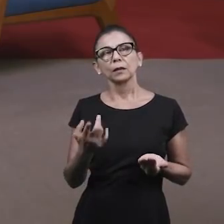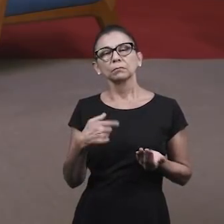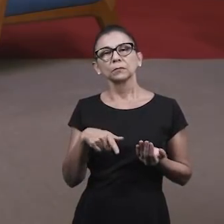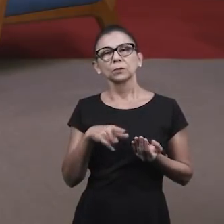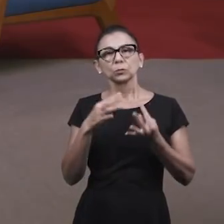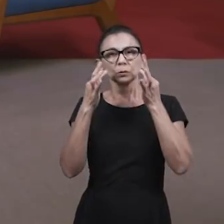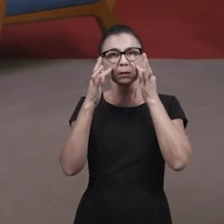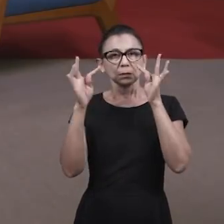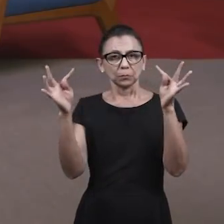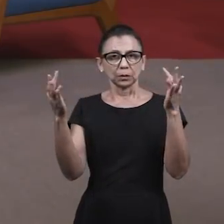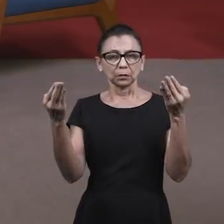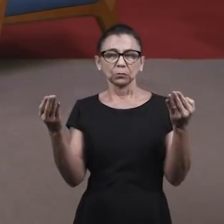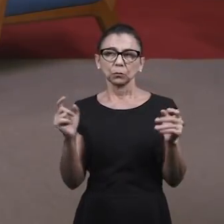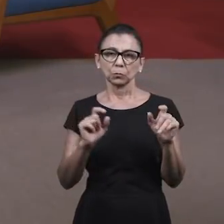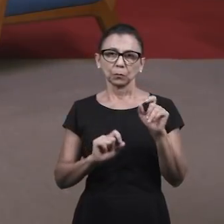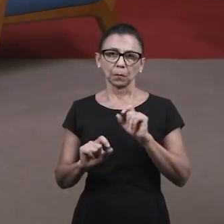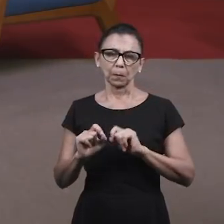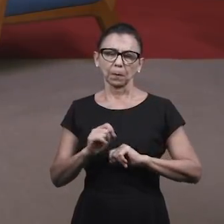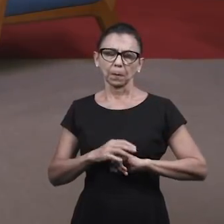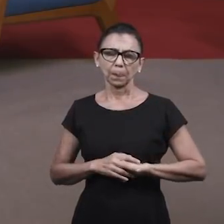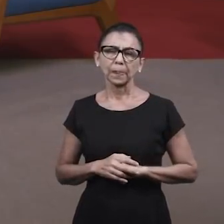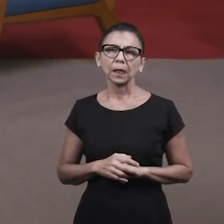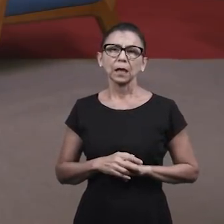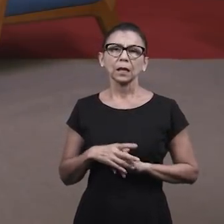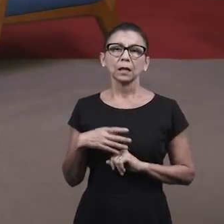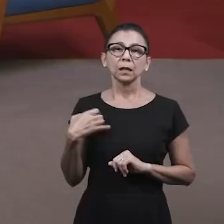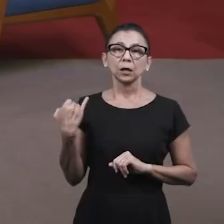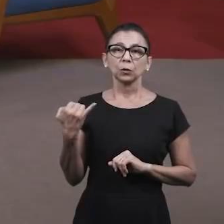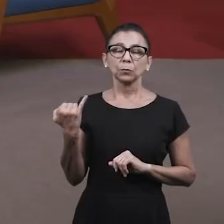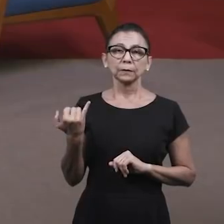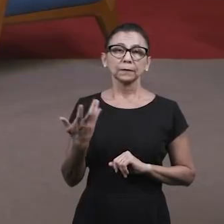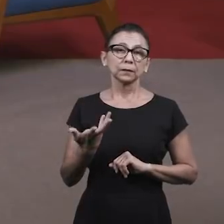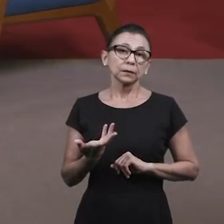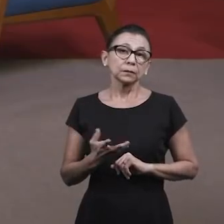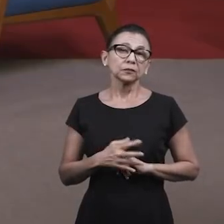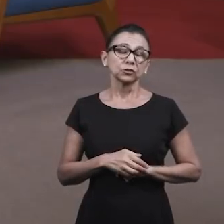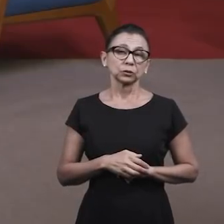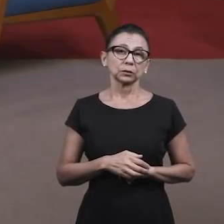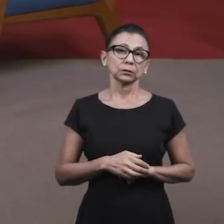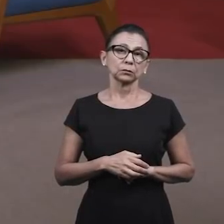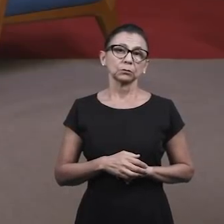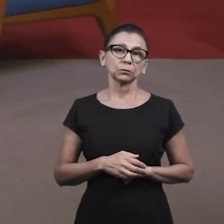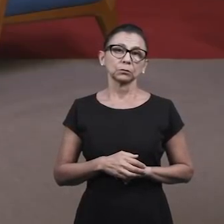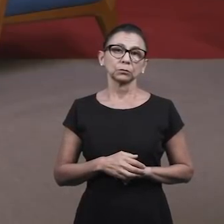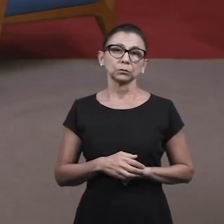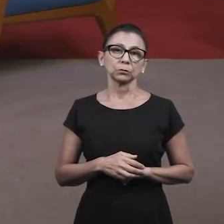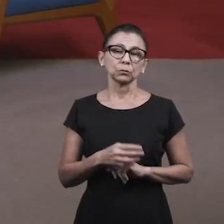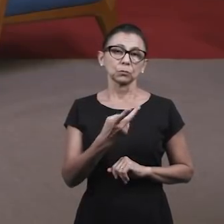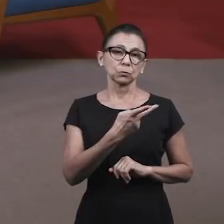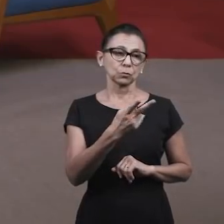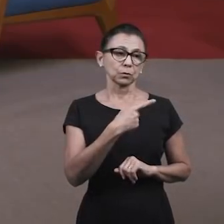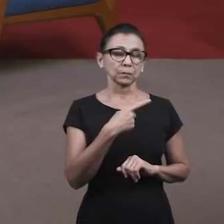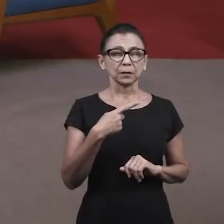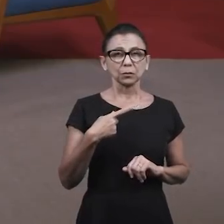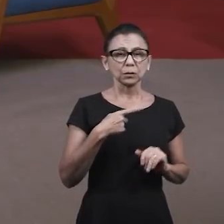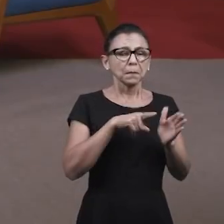você também pode participar deste programa, enviando o seu comentário, falando um pouquinho sobre o que é o programa para